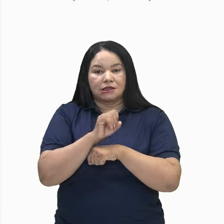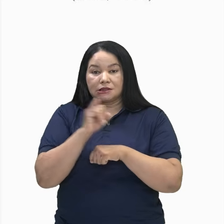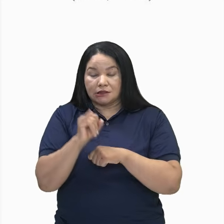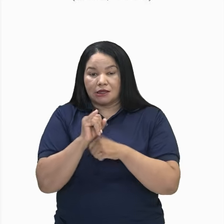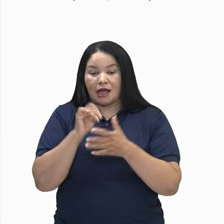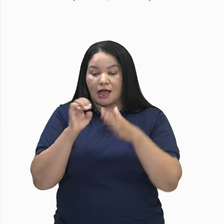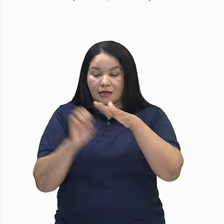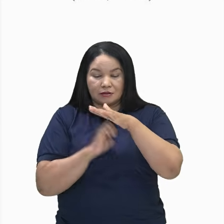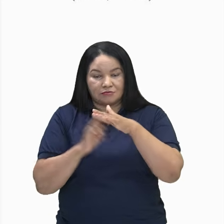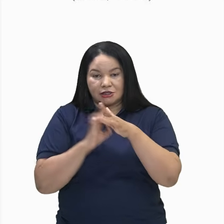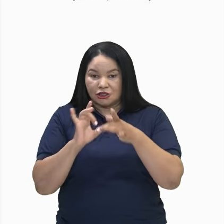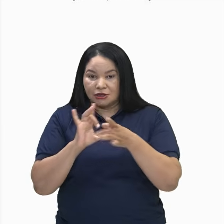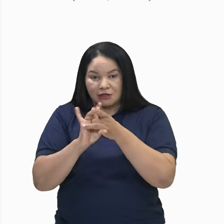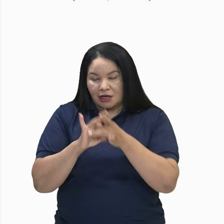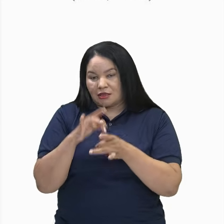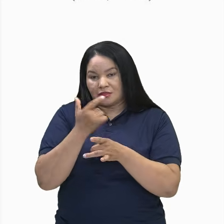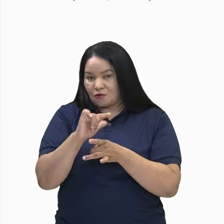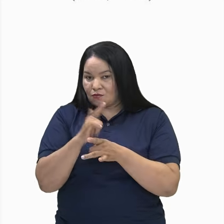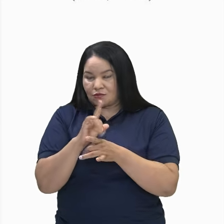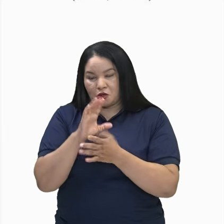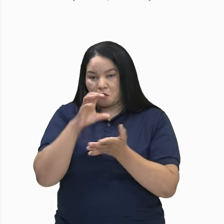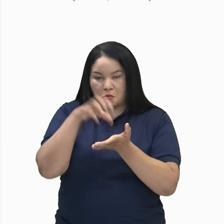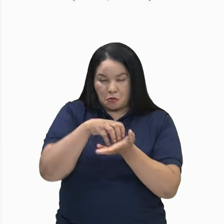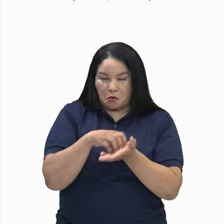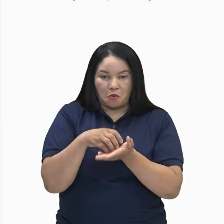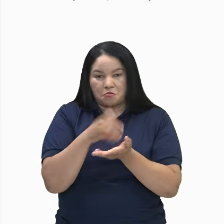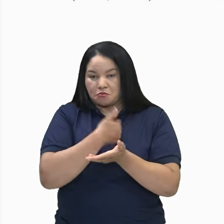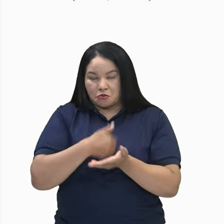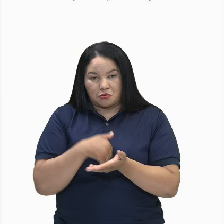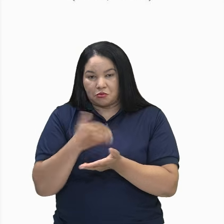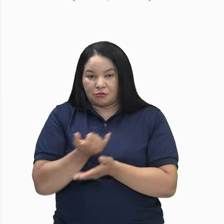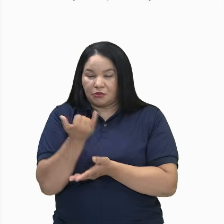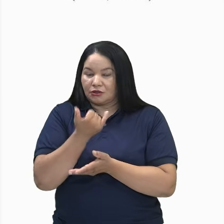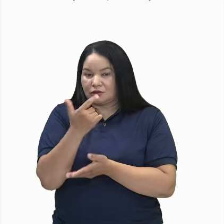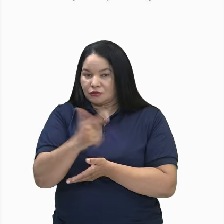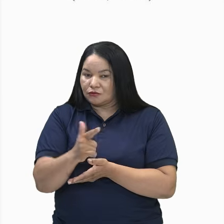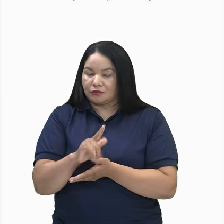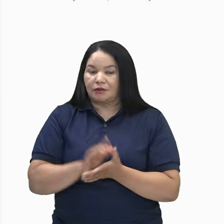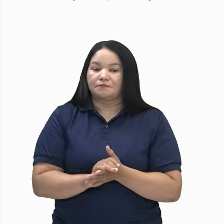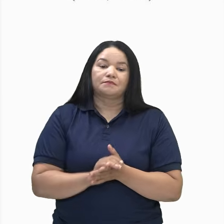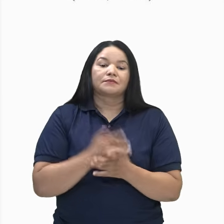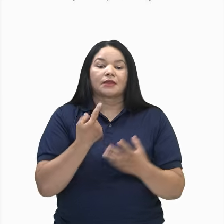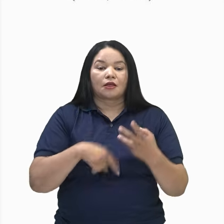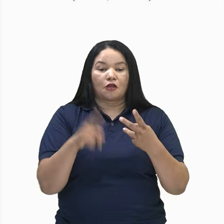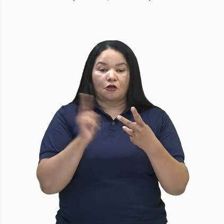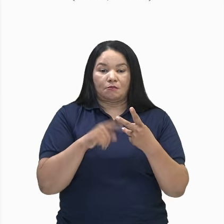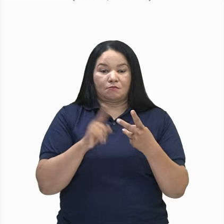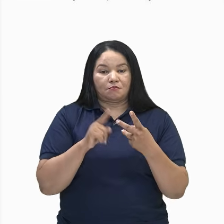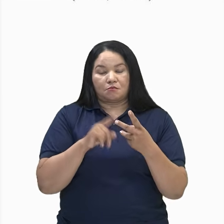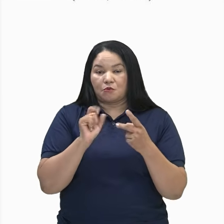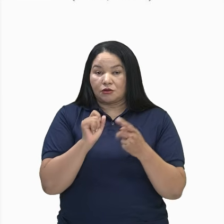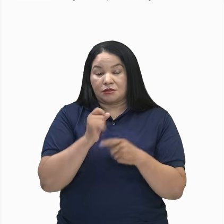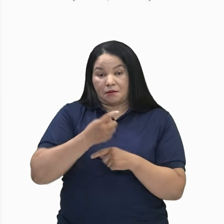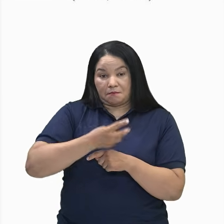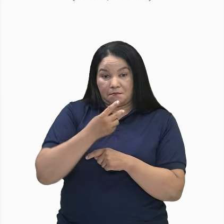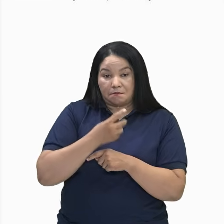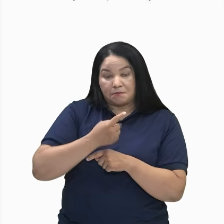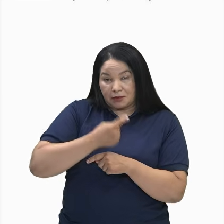ligadas ali a algum setor, a algum órgão público importante. As fontes podem ser primárias